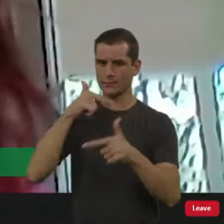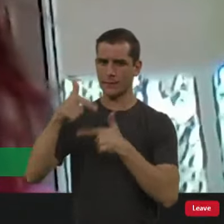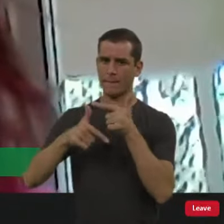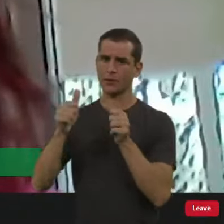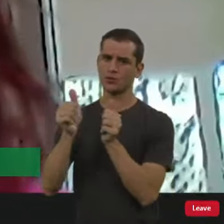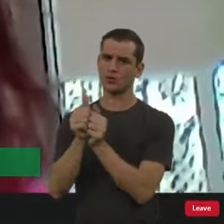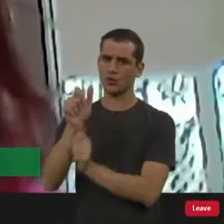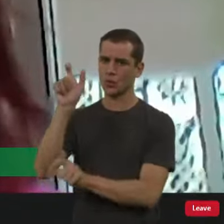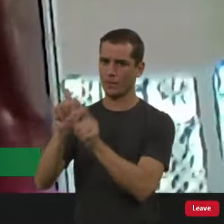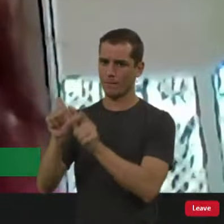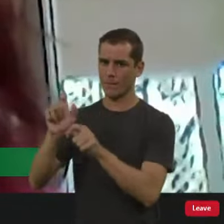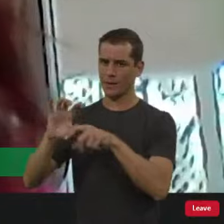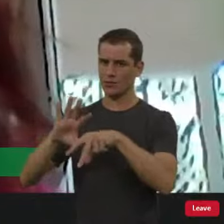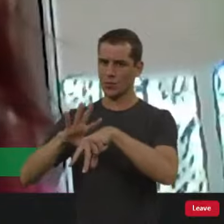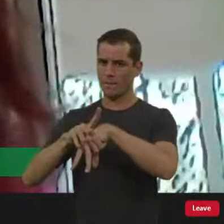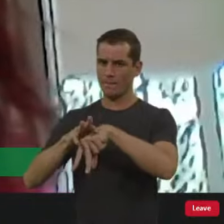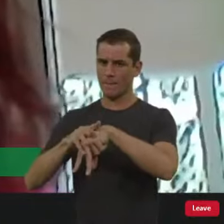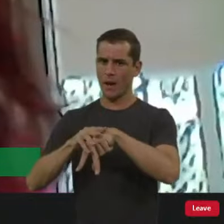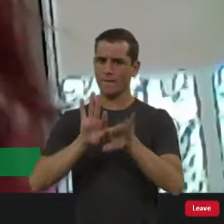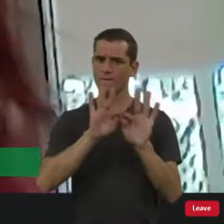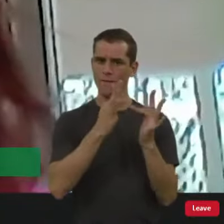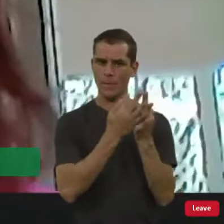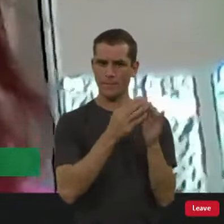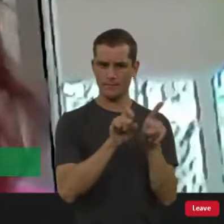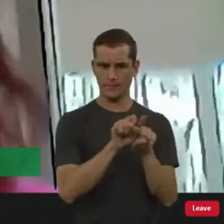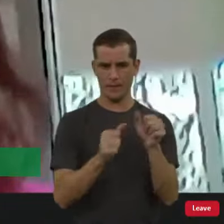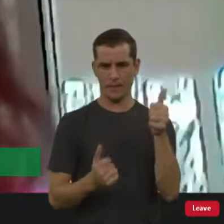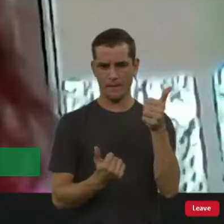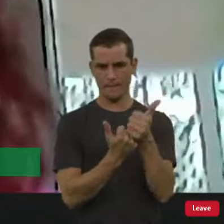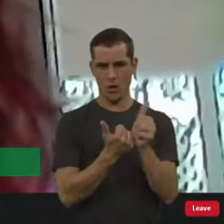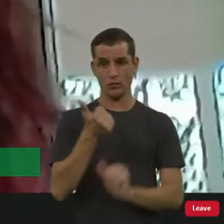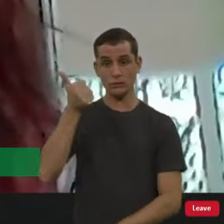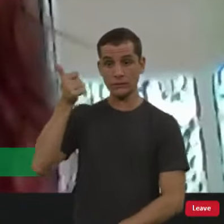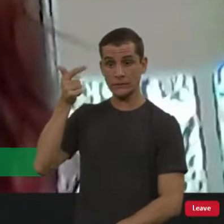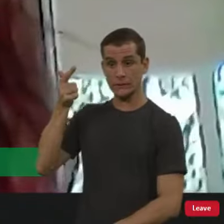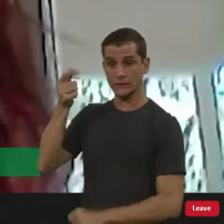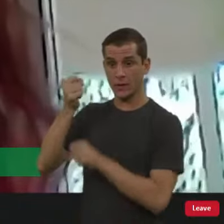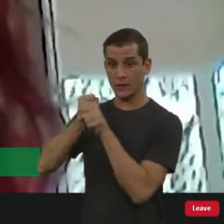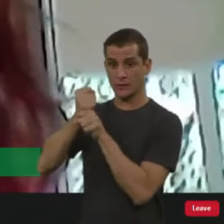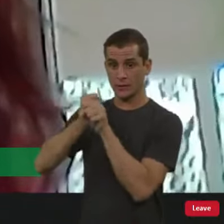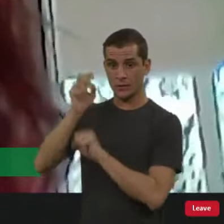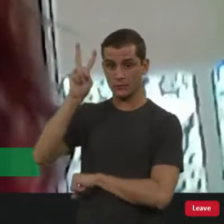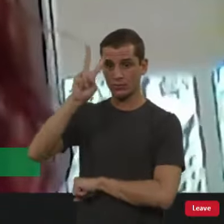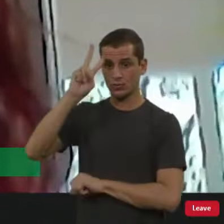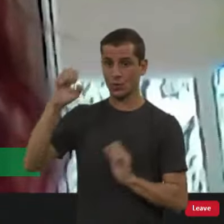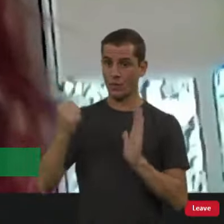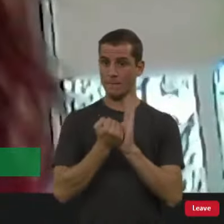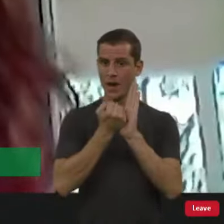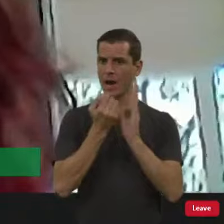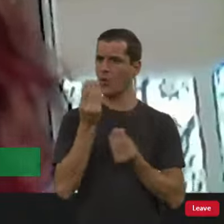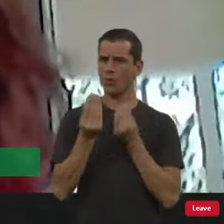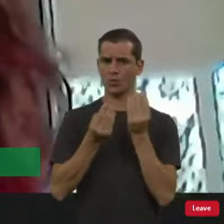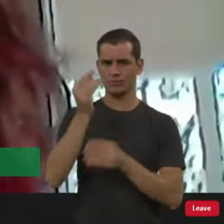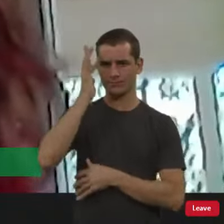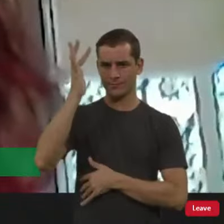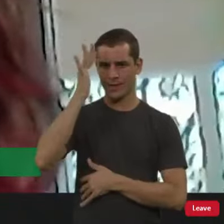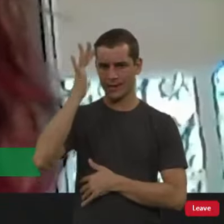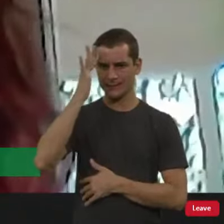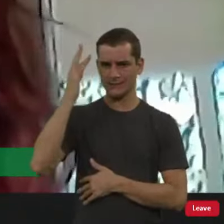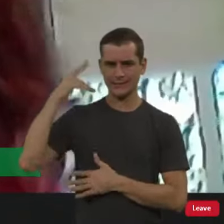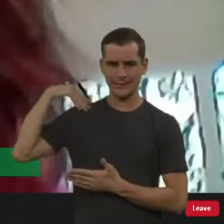Ao longo desses 17 anos de história, vocês podem imaginar o que chamamos, de desafios no cuidado, no tratamento